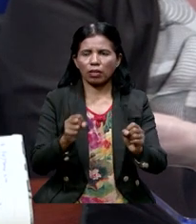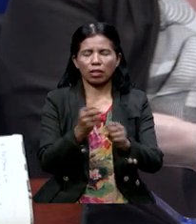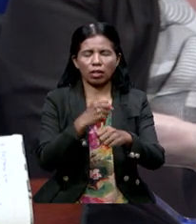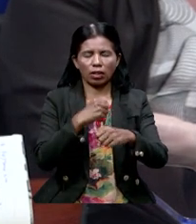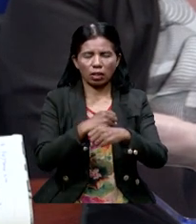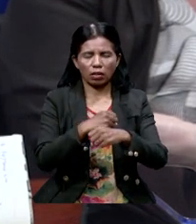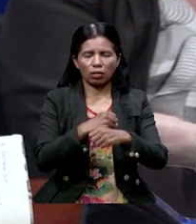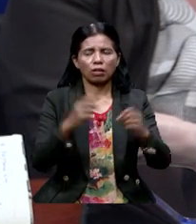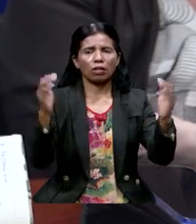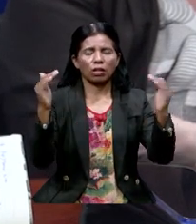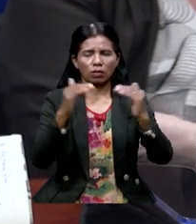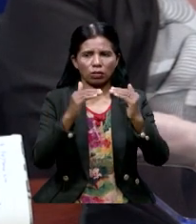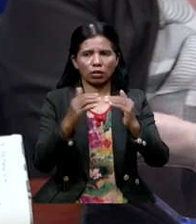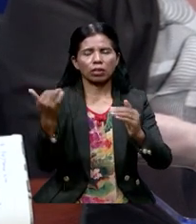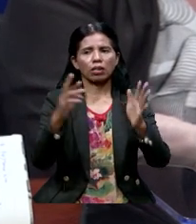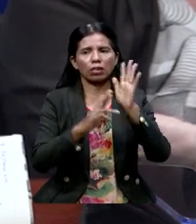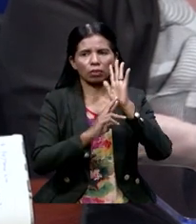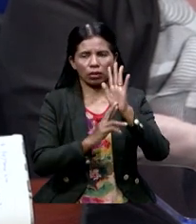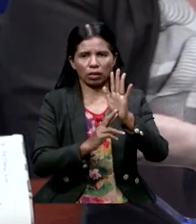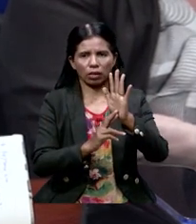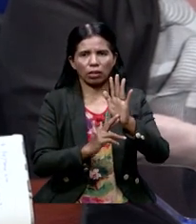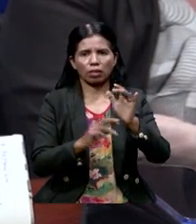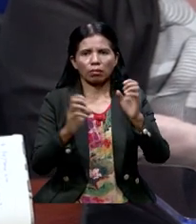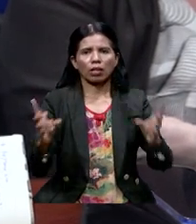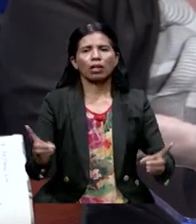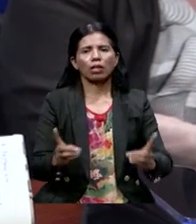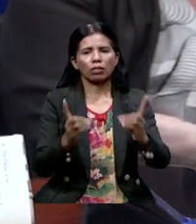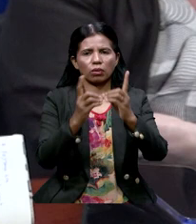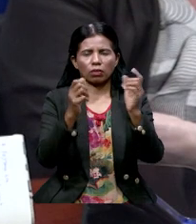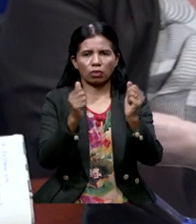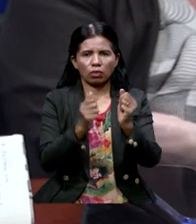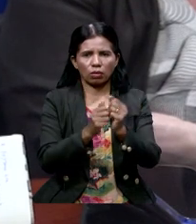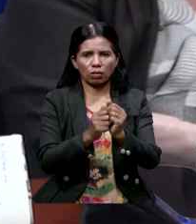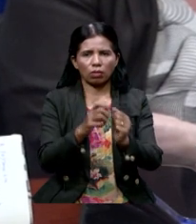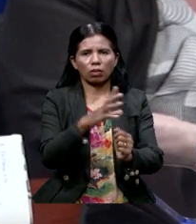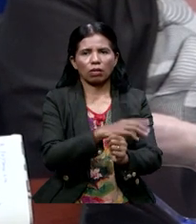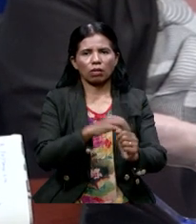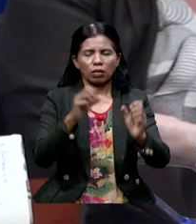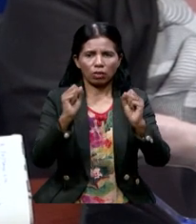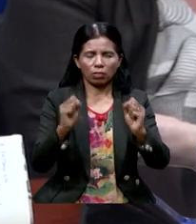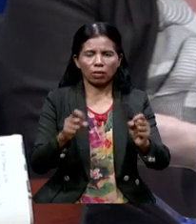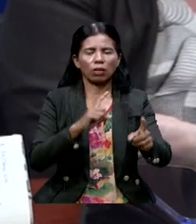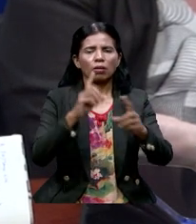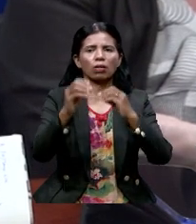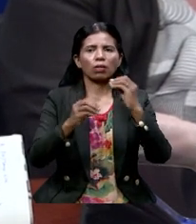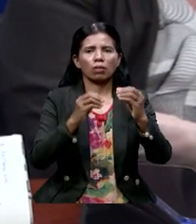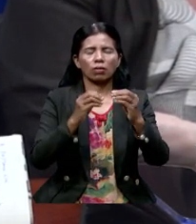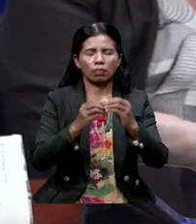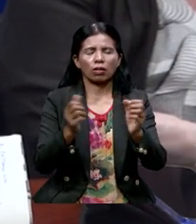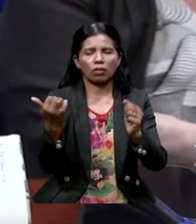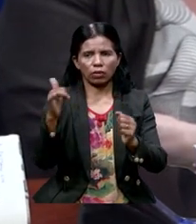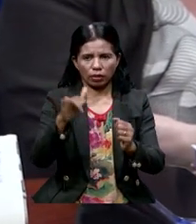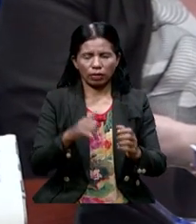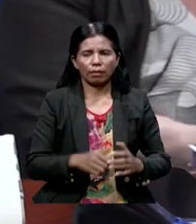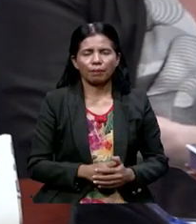ira. Sira ni representante bele hasor ho jurídico sira para bele explicar claro liba sira.